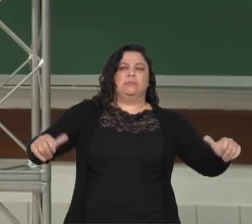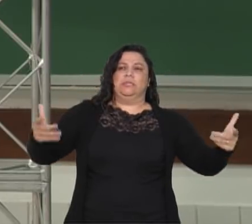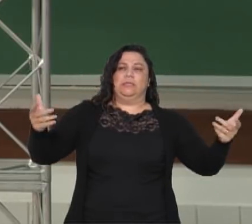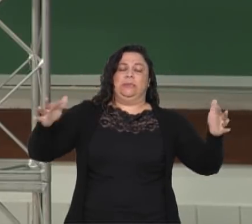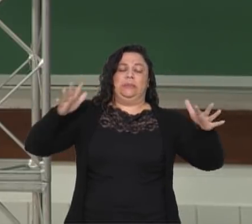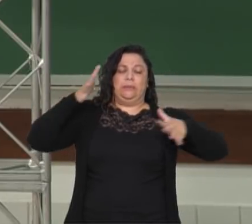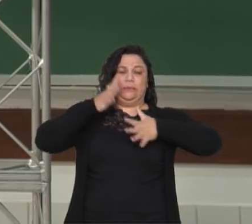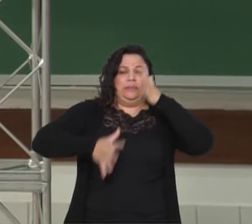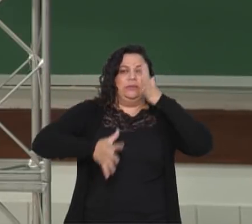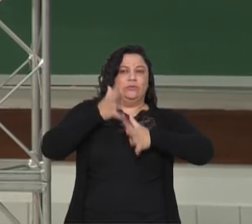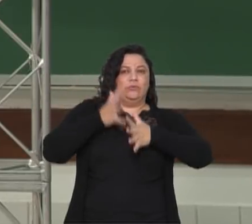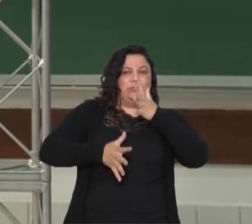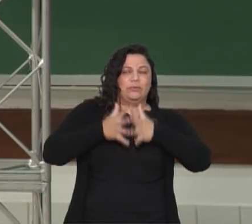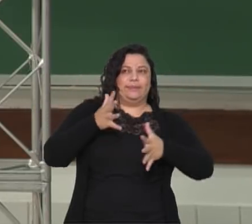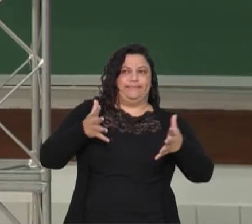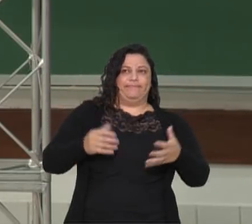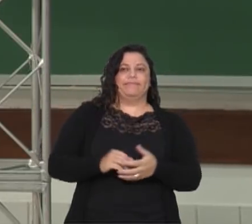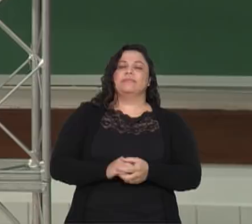seu dia